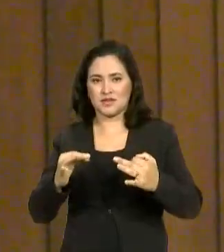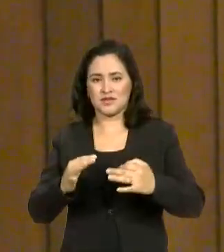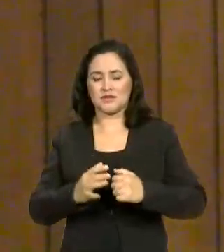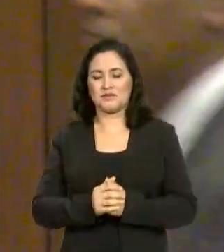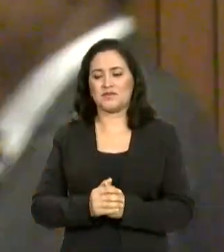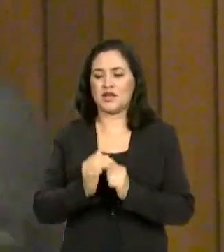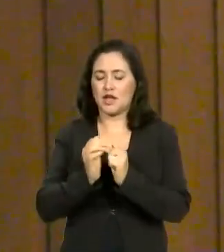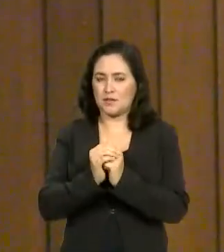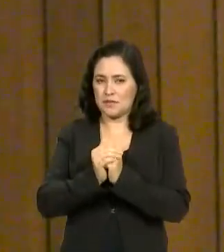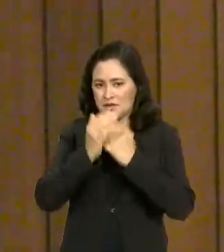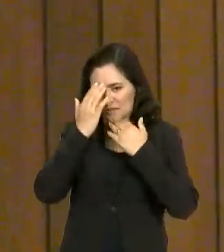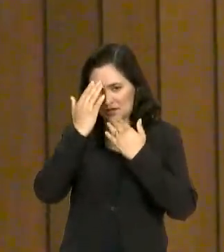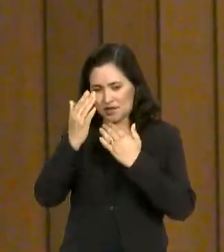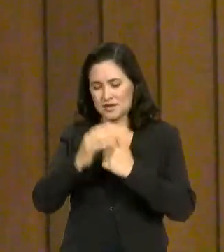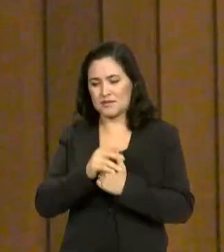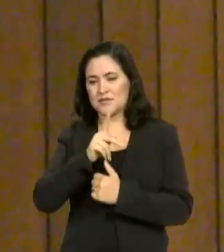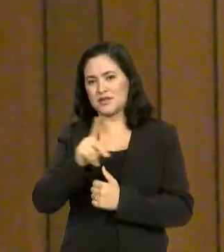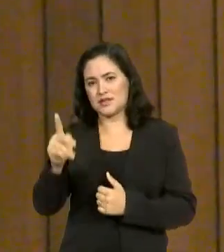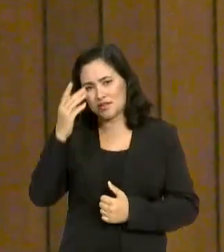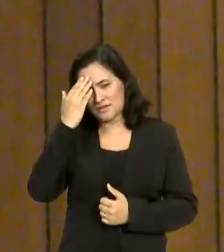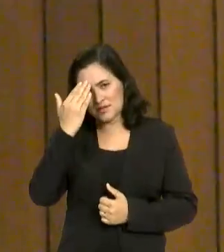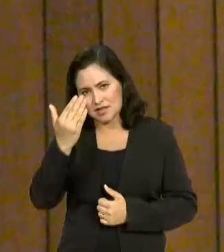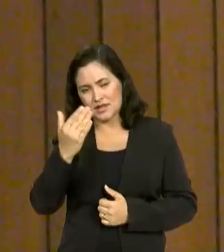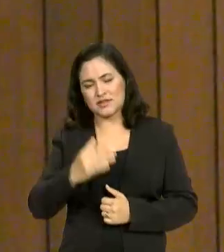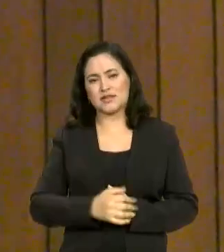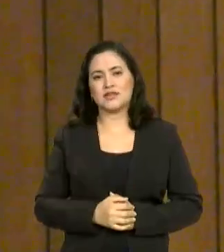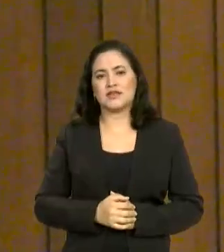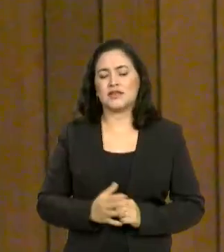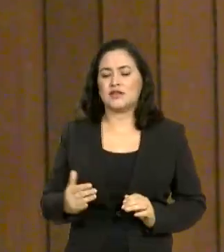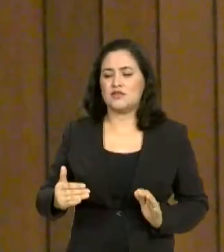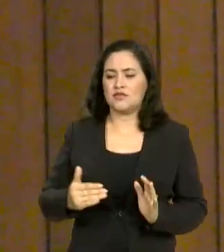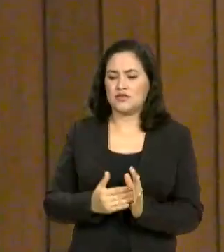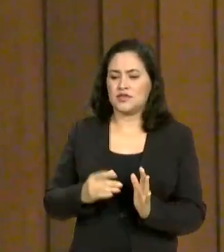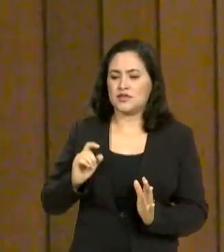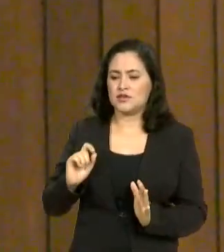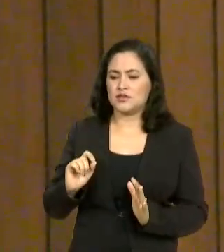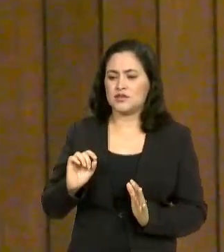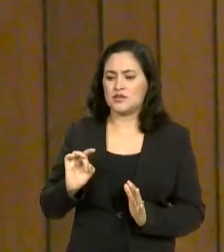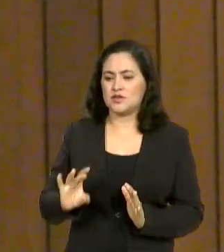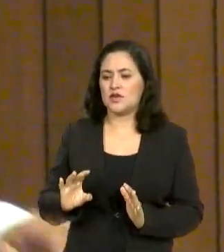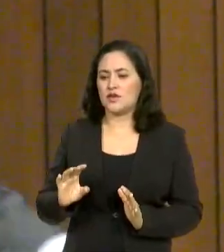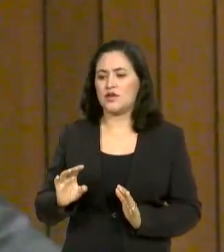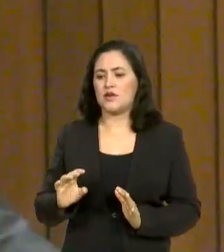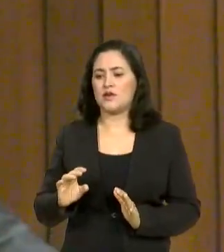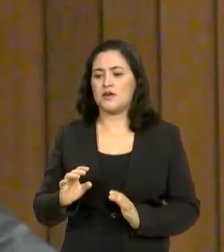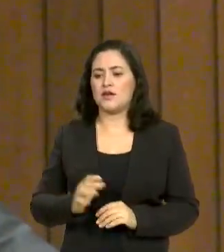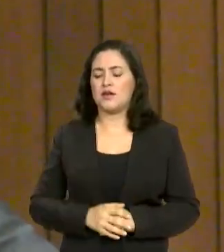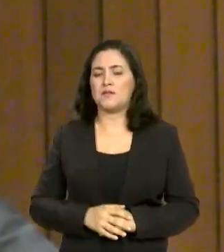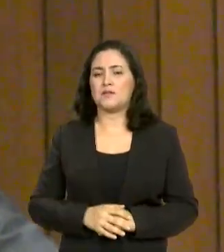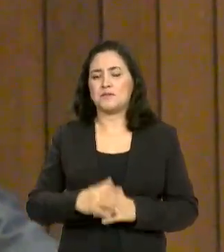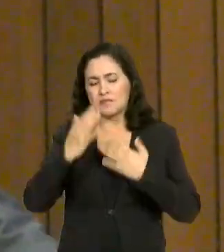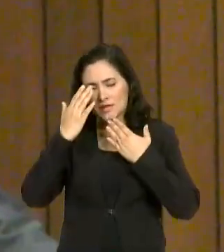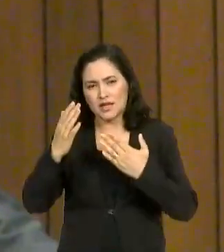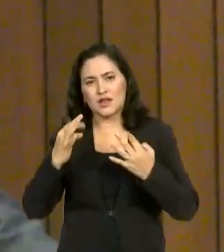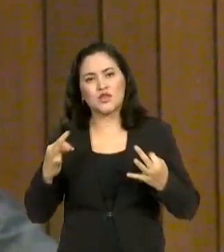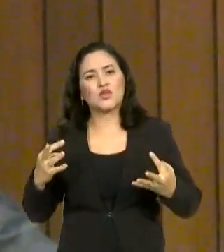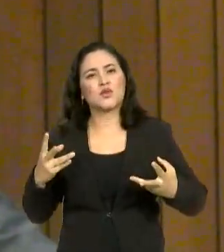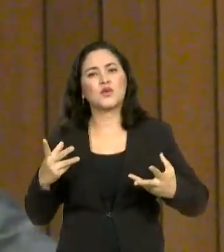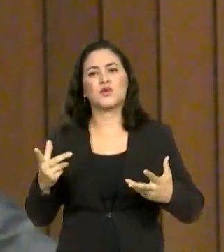Obrigado, Neto. Presidente, muito obrigado. Quero, por último, somente cumprimentar todos os servidores dessa casa